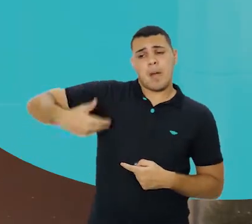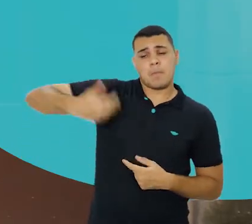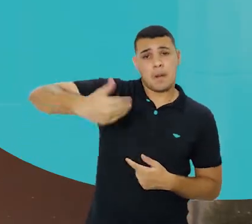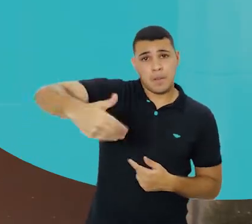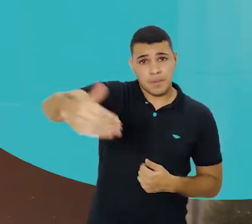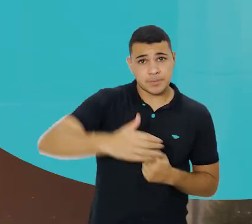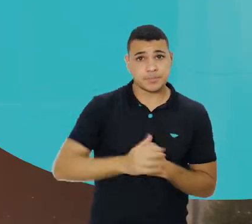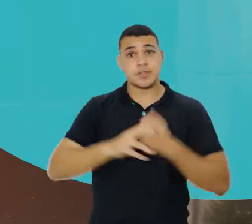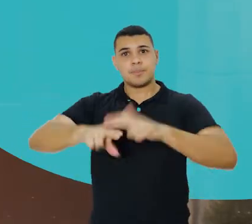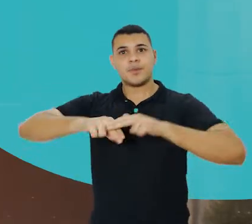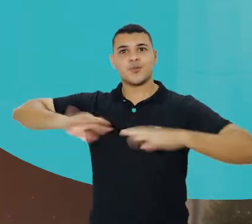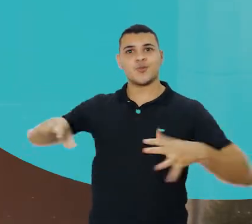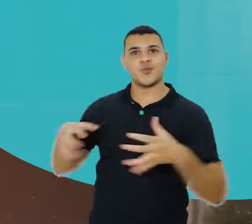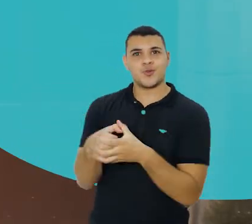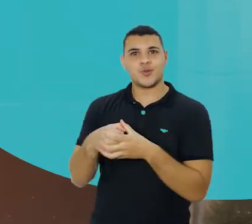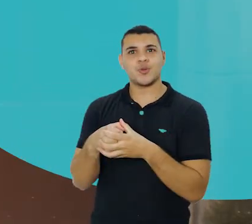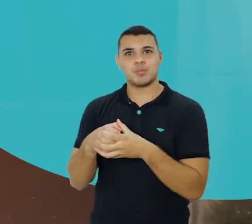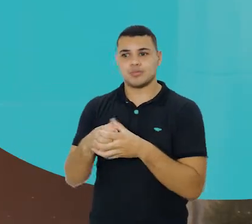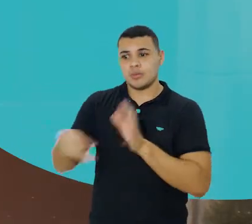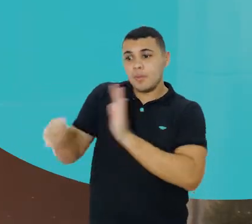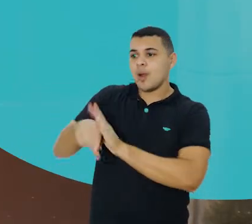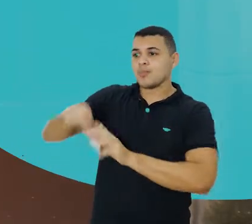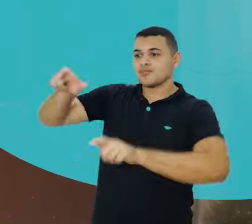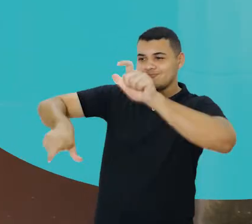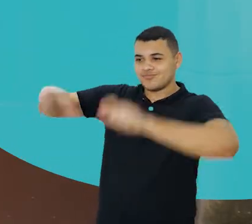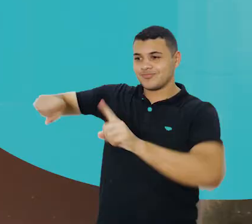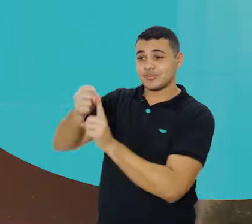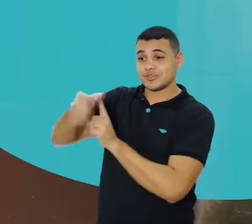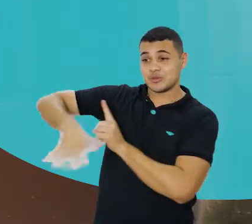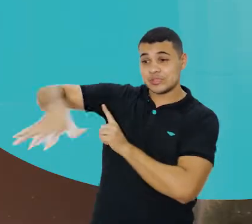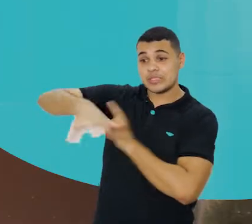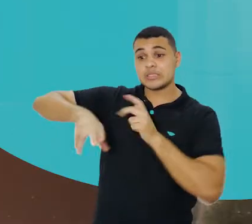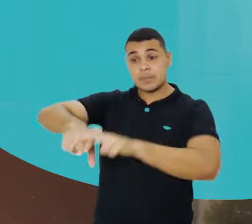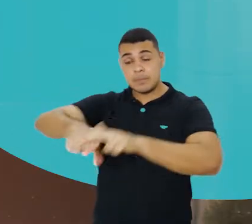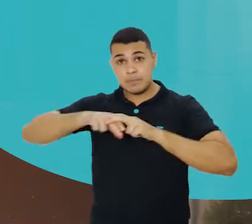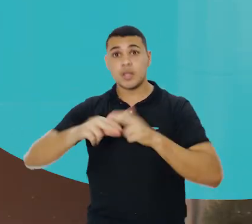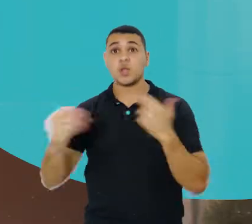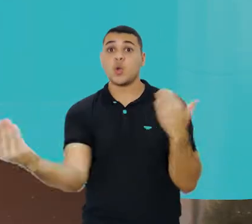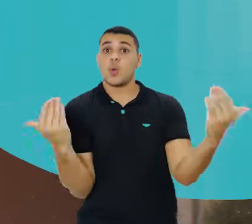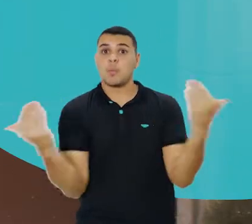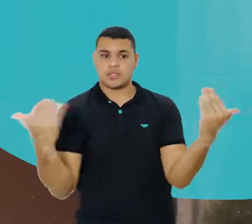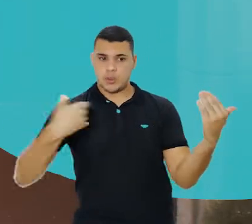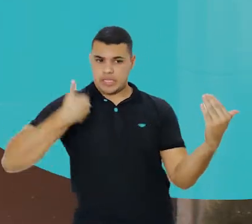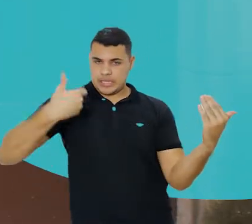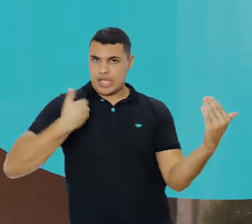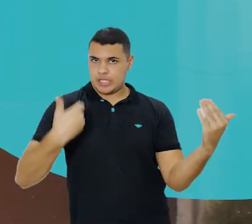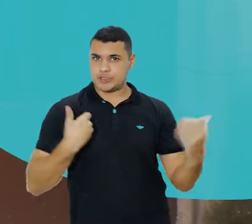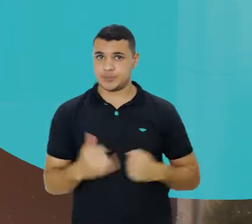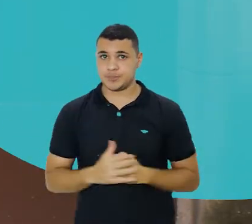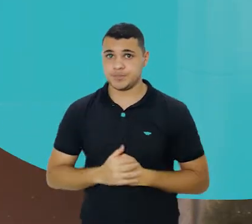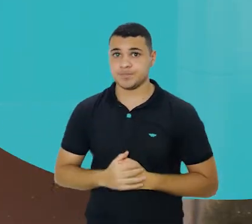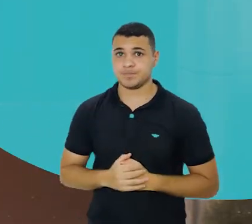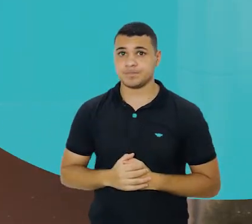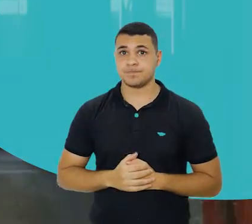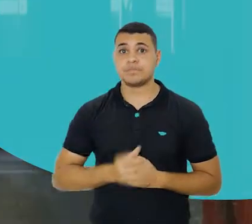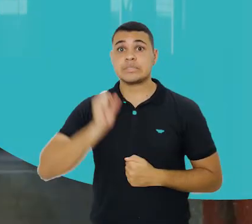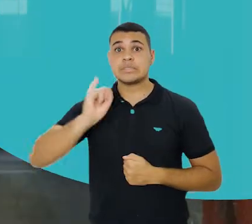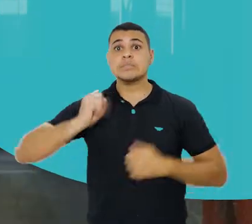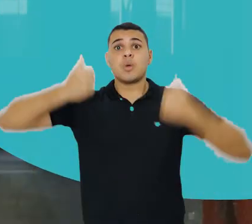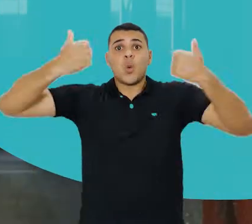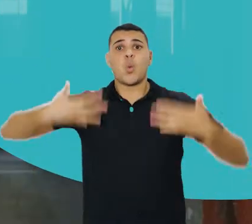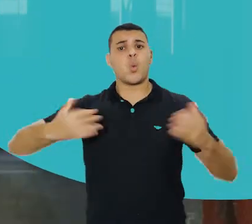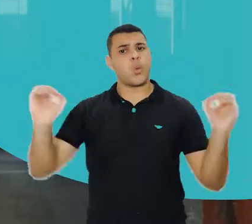vividos pelo conjunto de uma determinada população a partir de uma determinada idade. Quando não